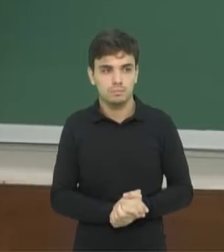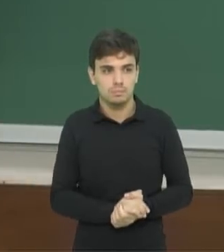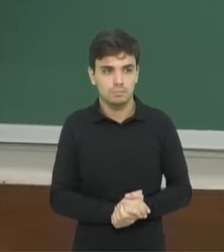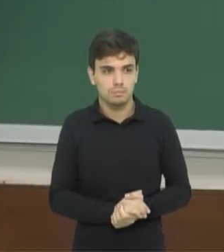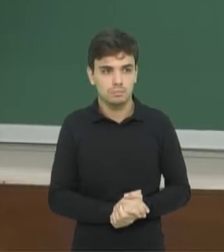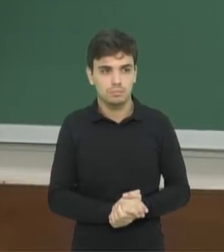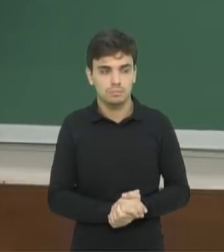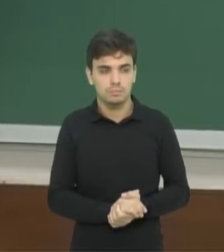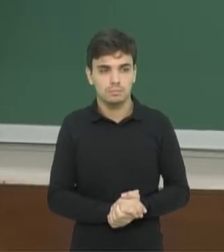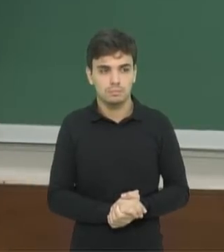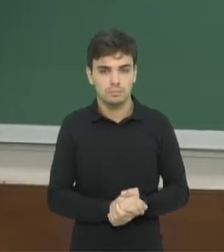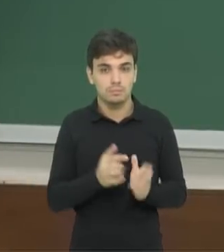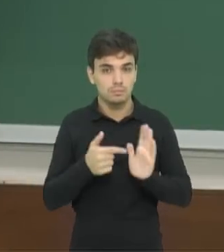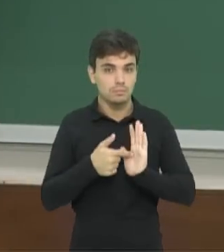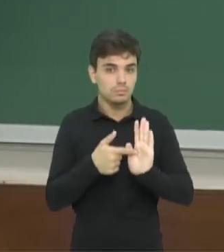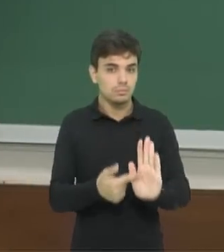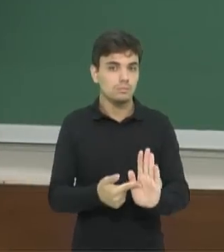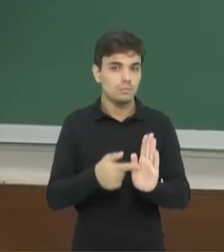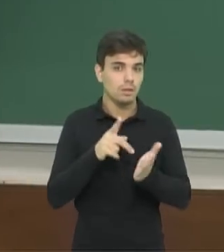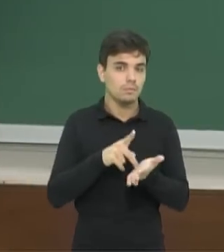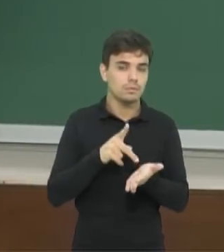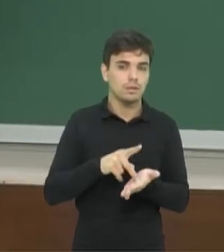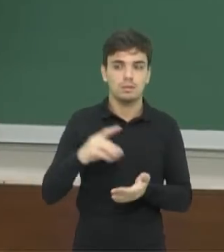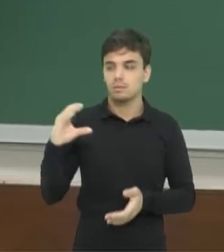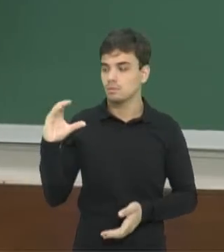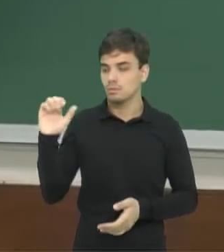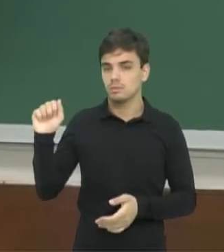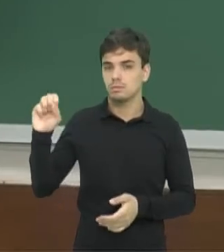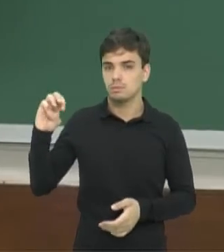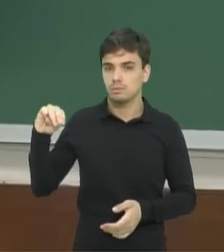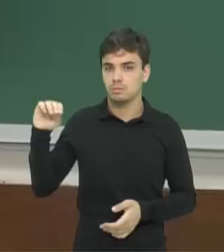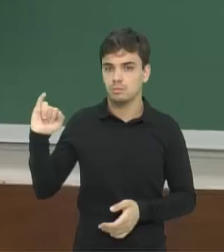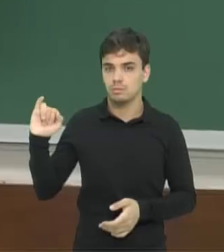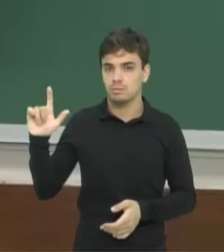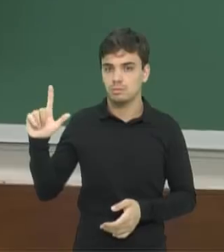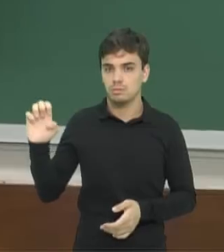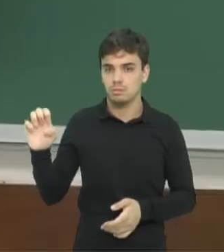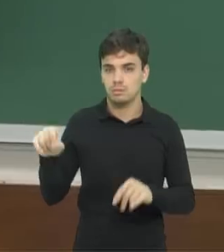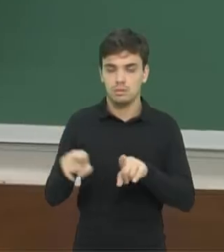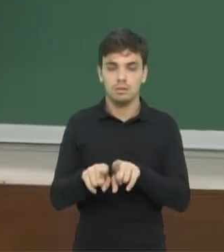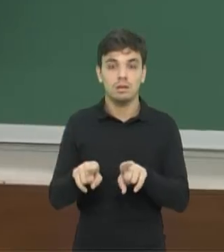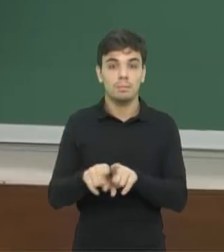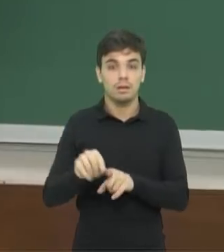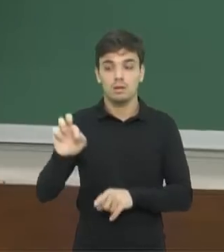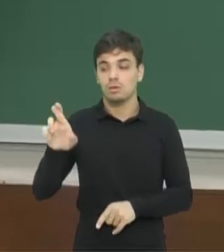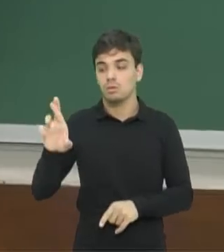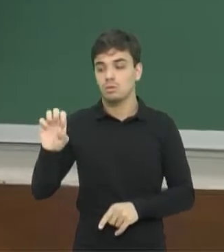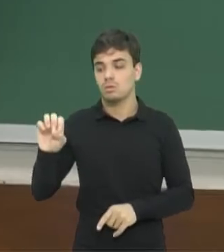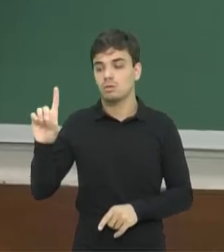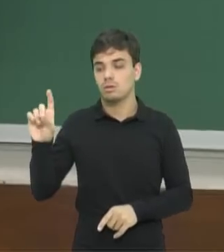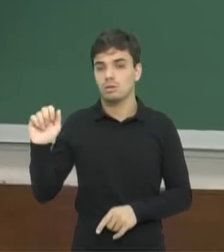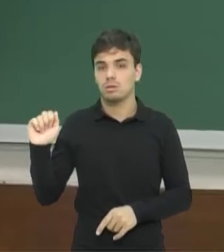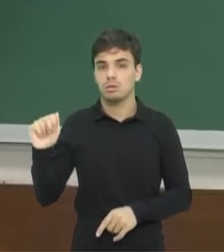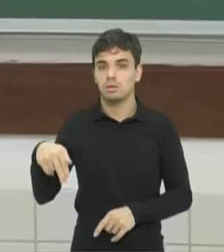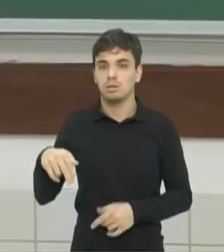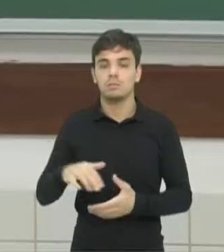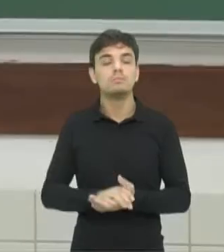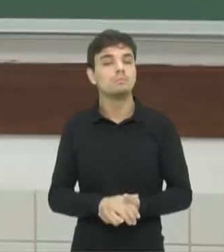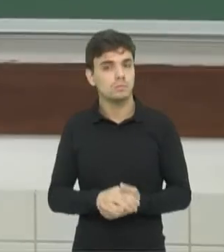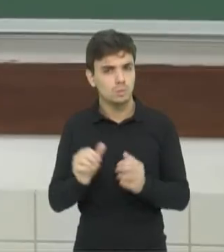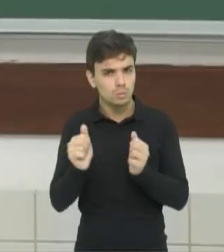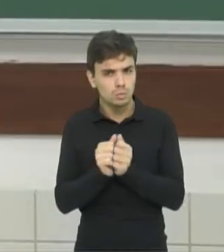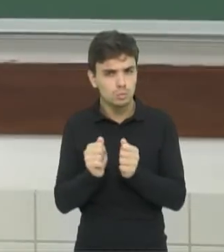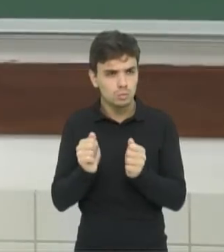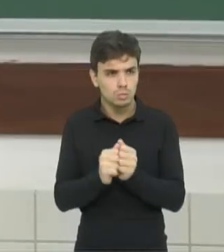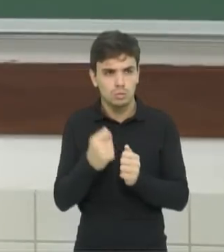mostra realmente a Camille Claudel aqui em pé e o Rodin logo abaixo dela ali. Talvez esteja meio longe